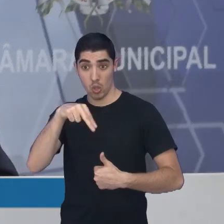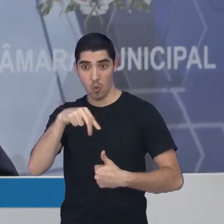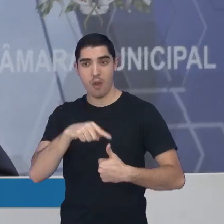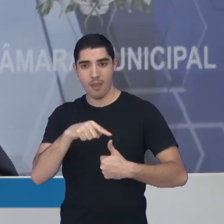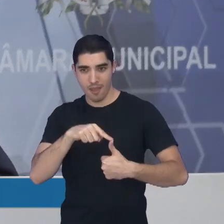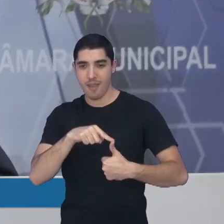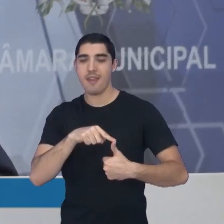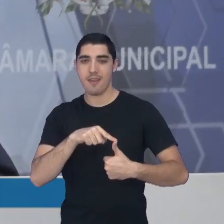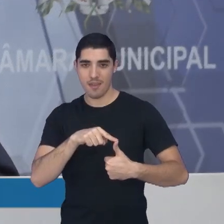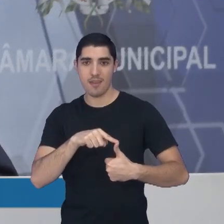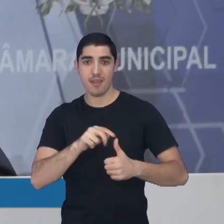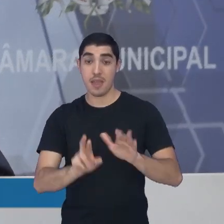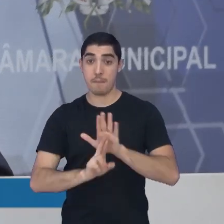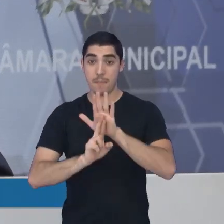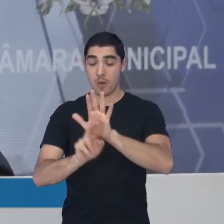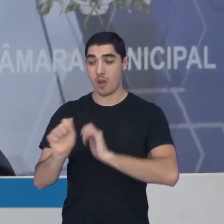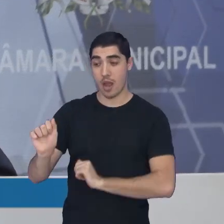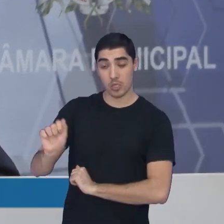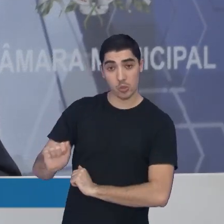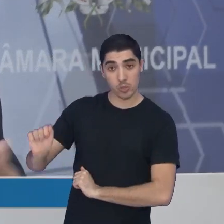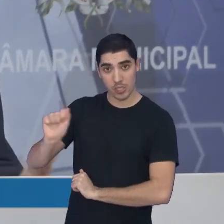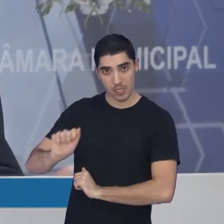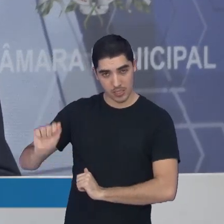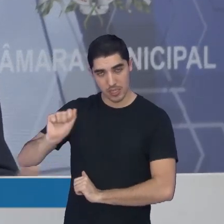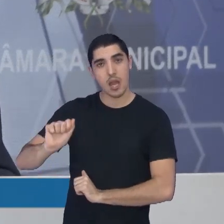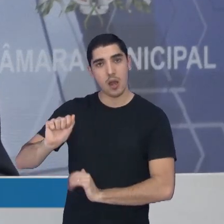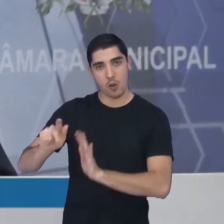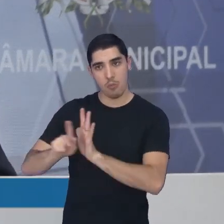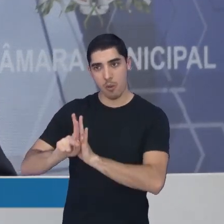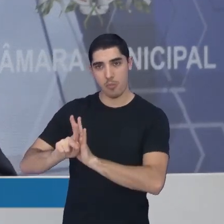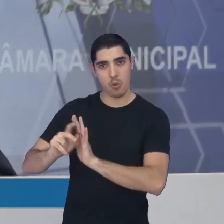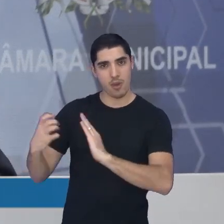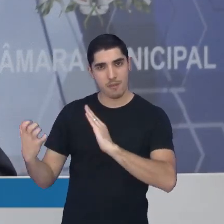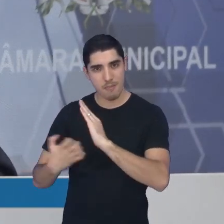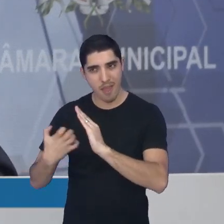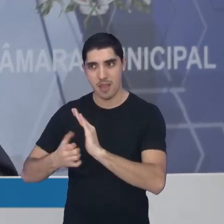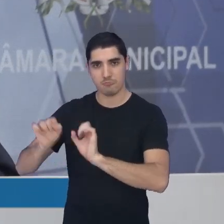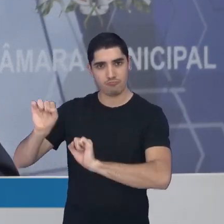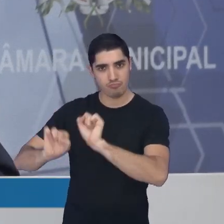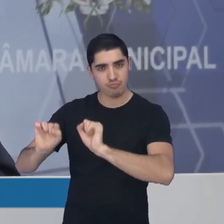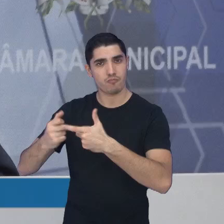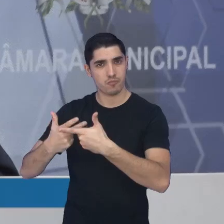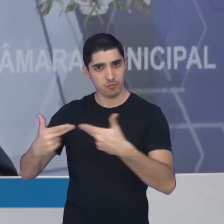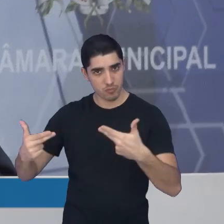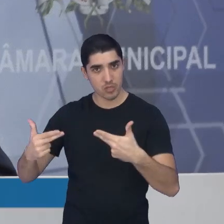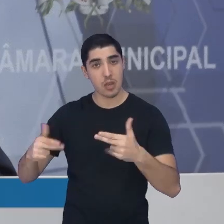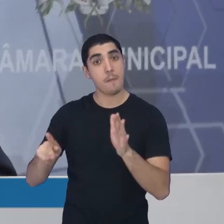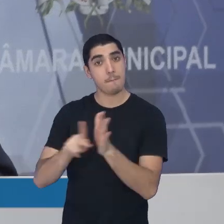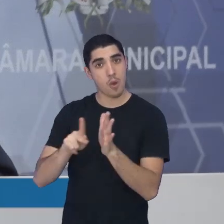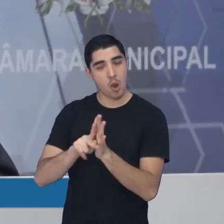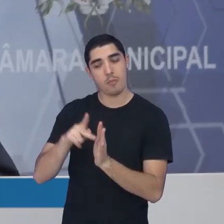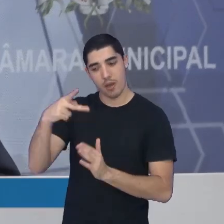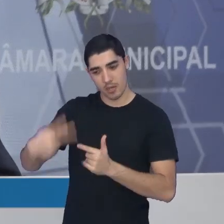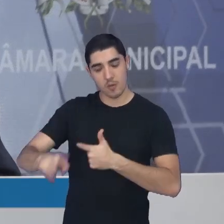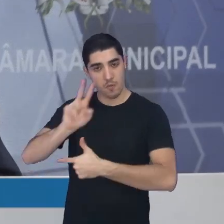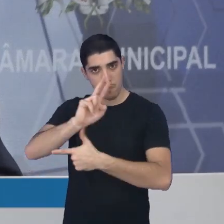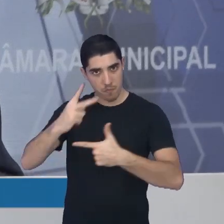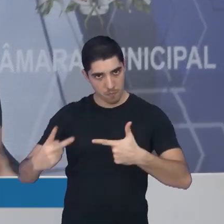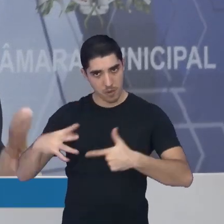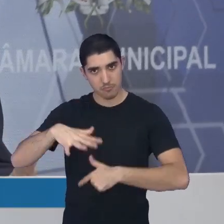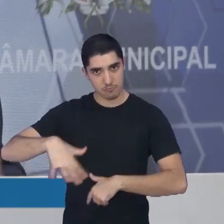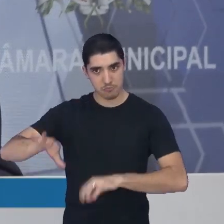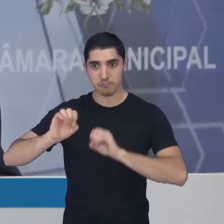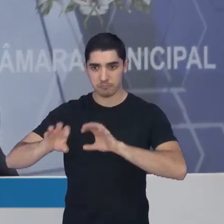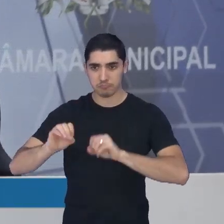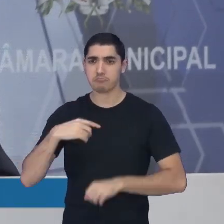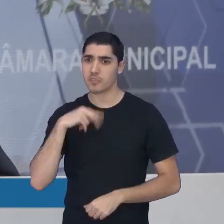representante da Associação Comercial e Industrial no Conselho Curador da Fundação Vale Paraibana de Ensino. Vejo